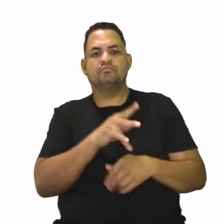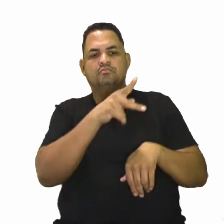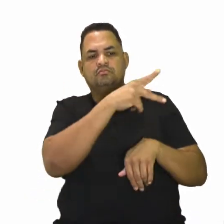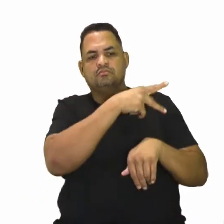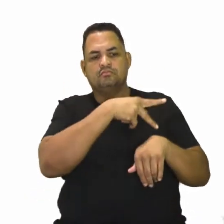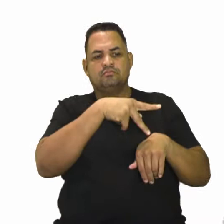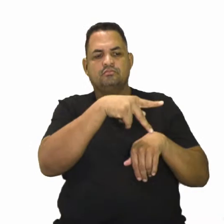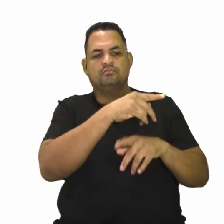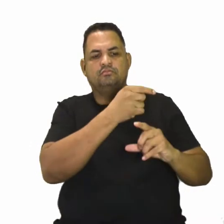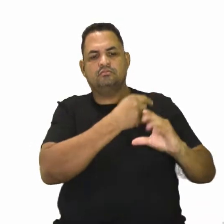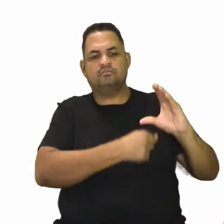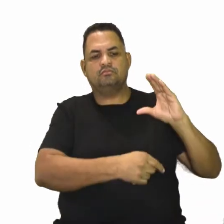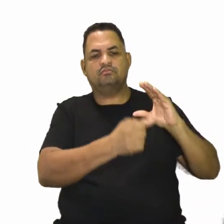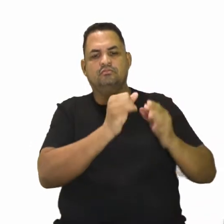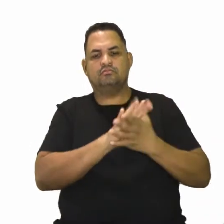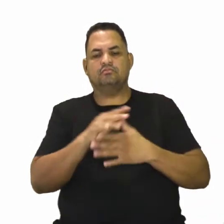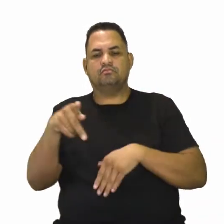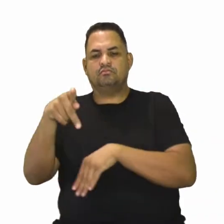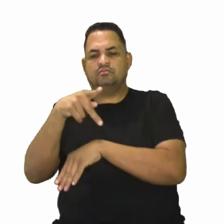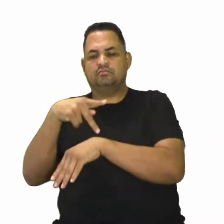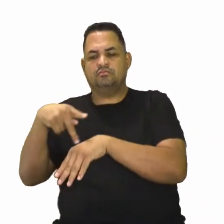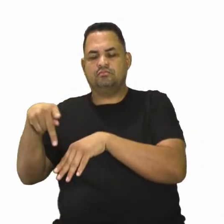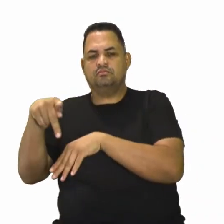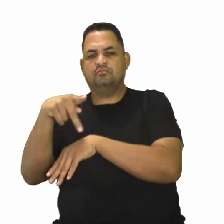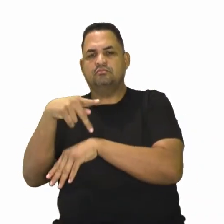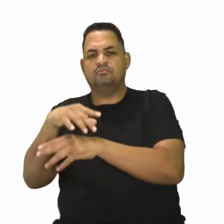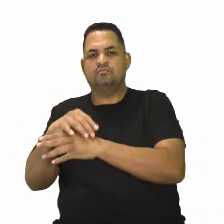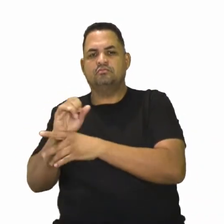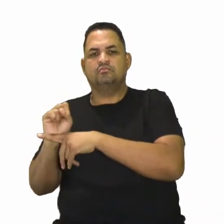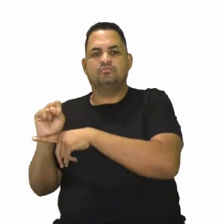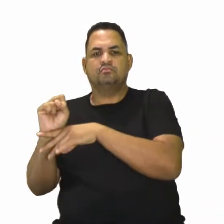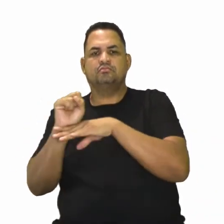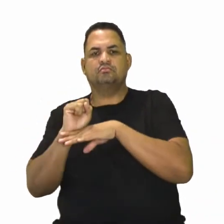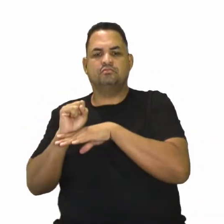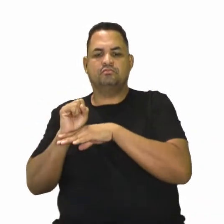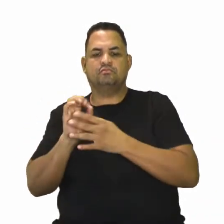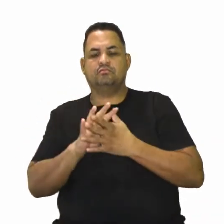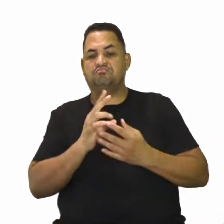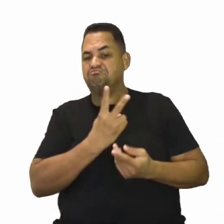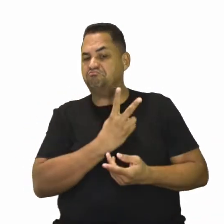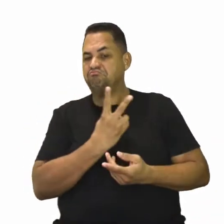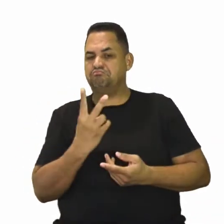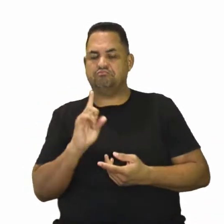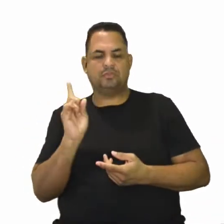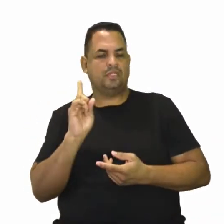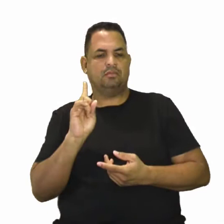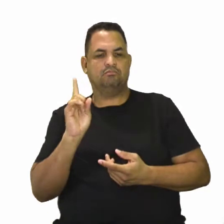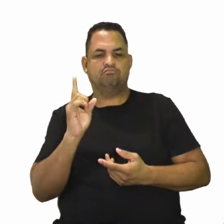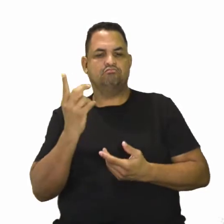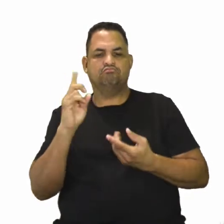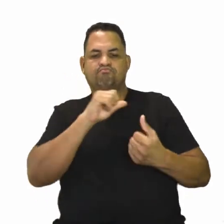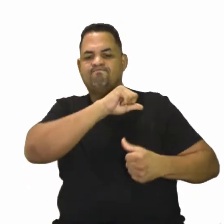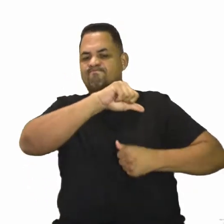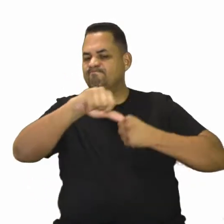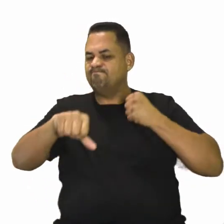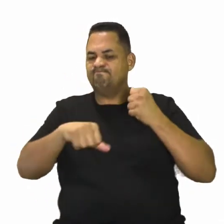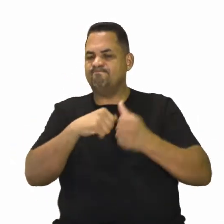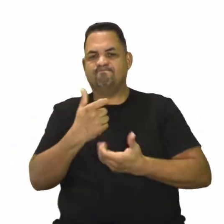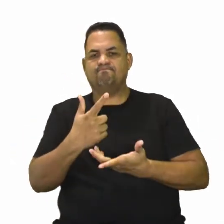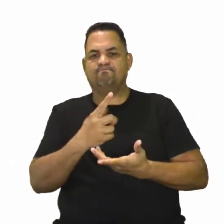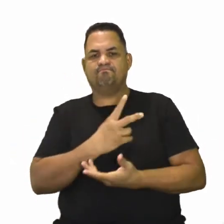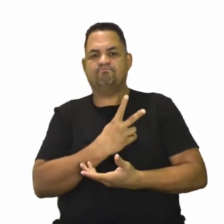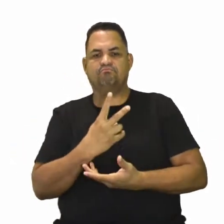países capitalistas e países socialistas. Tá? Esse mundo não está mais dividido entre países capitalistas e